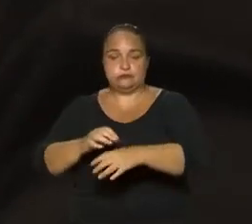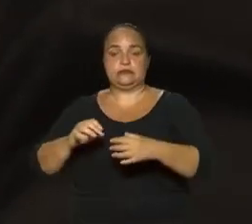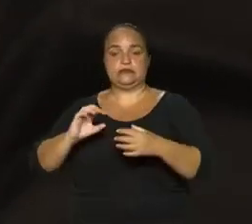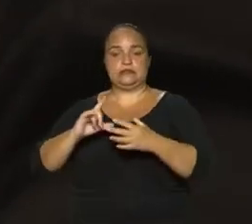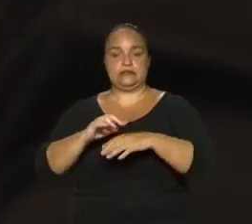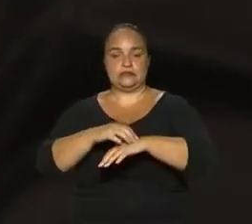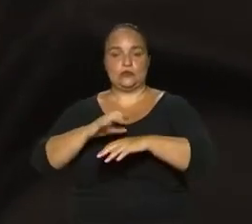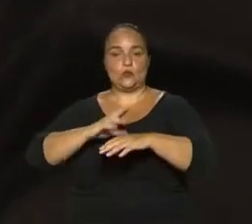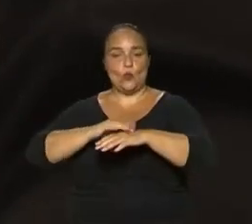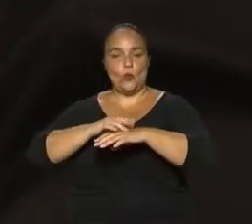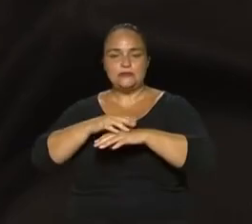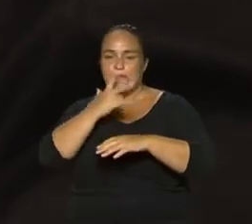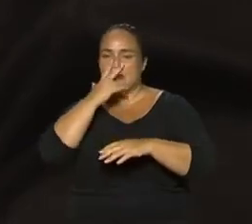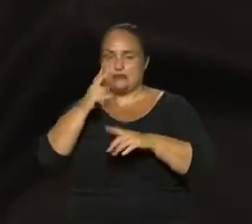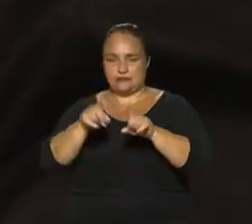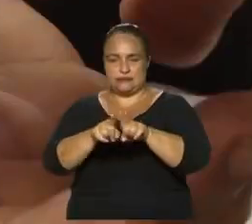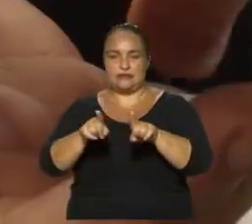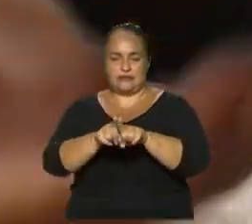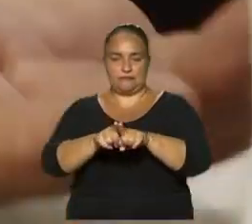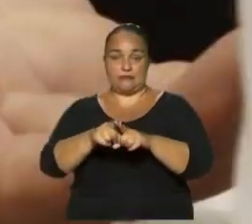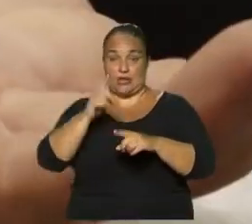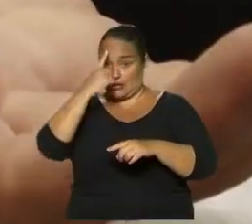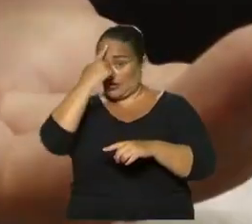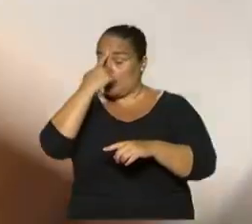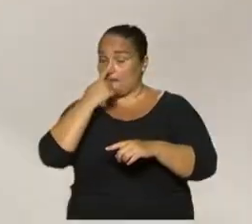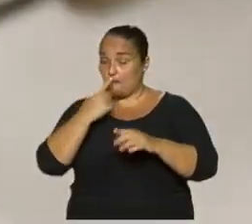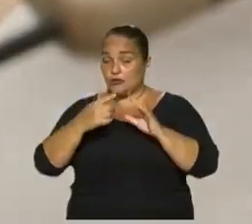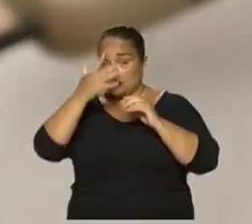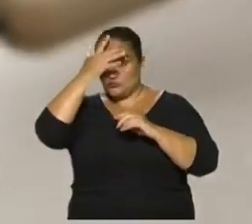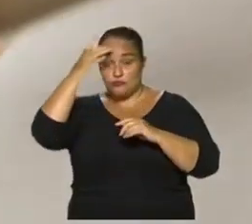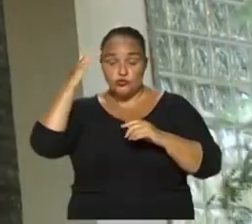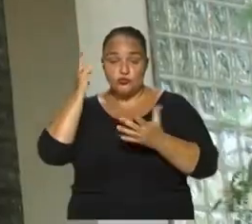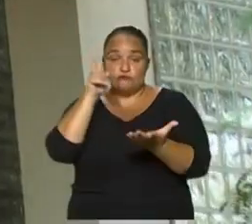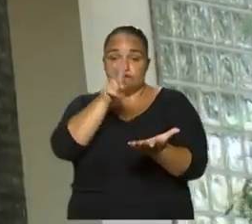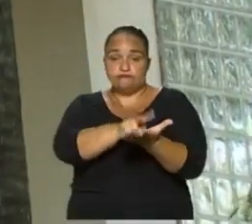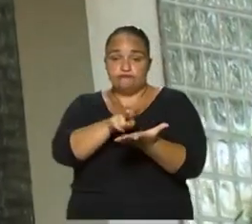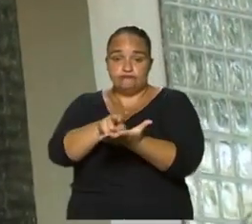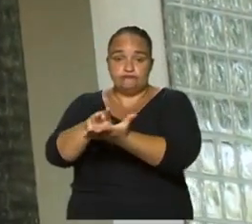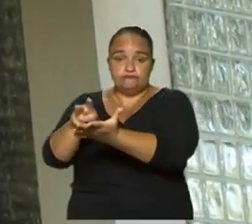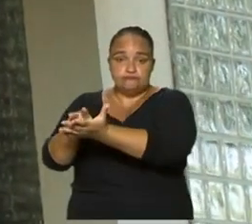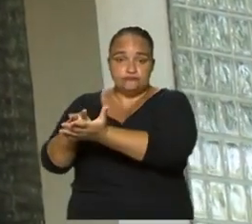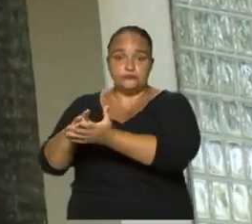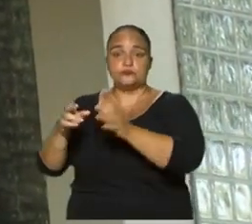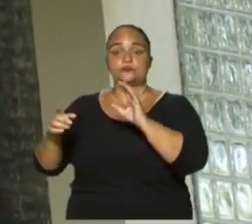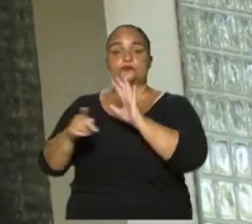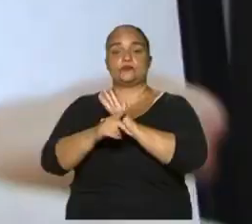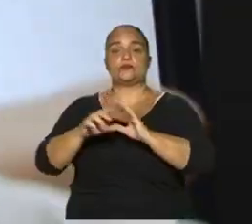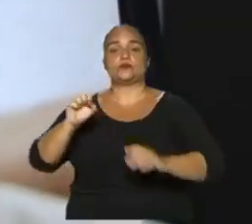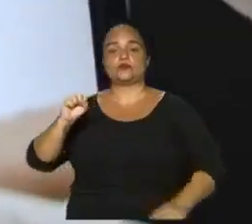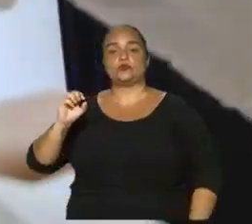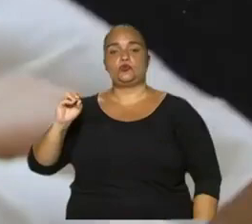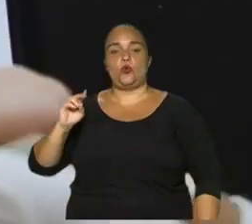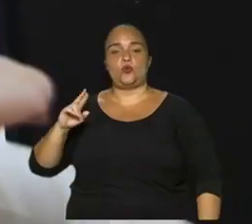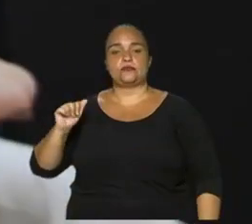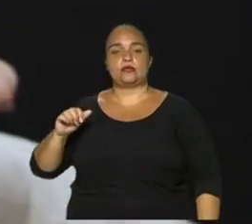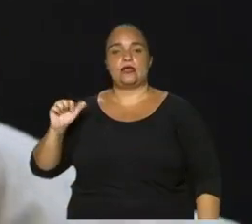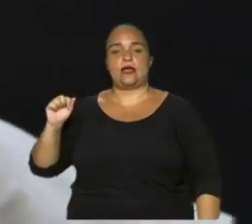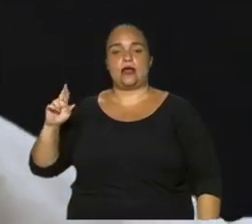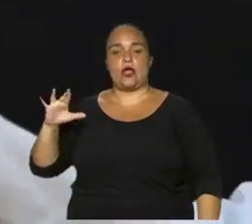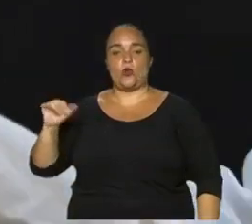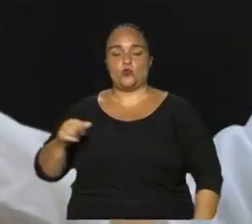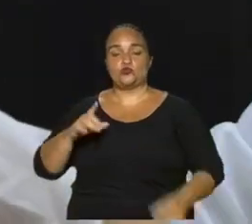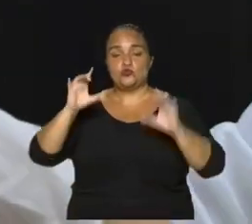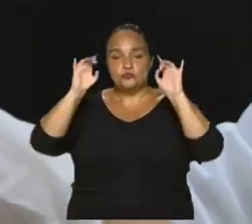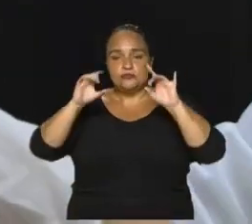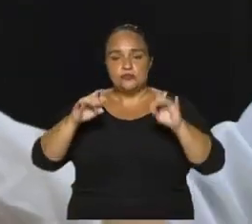de doenças semelhantes. As imagens são de pacientes atendidos no ambulatório Souza Araújo, especializado no